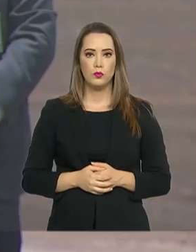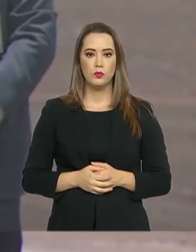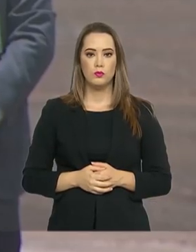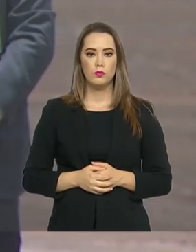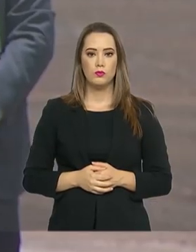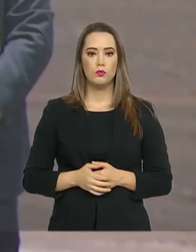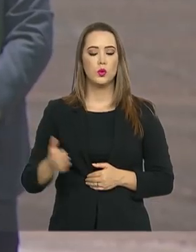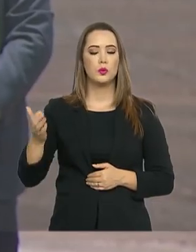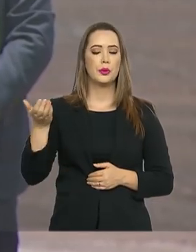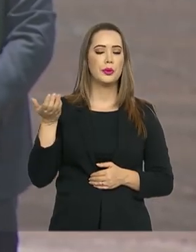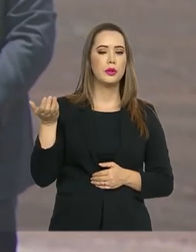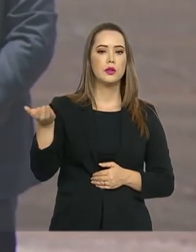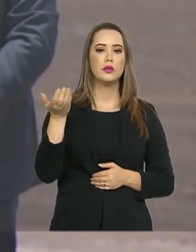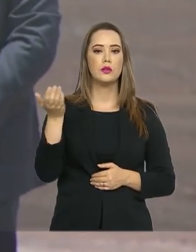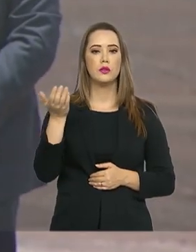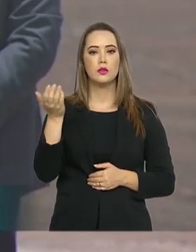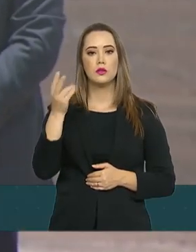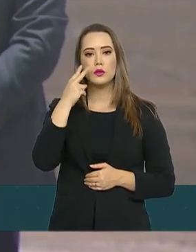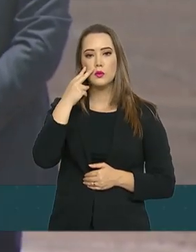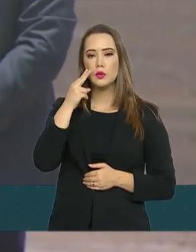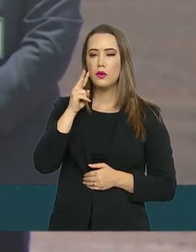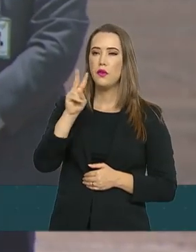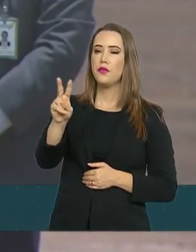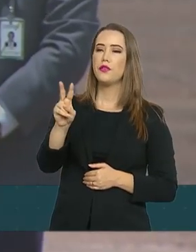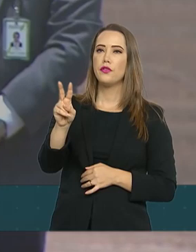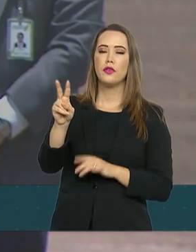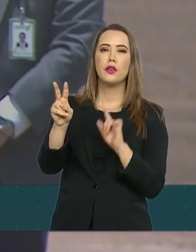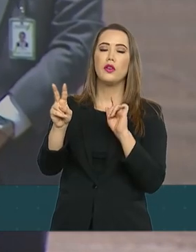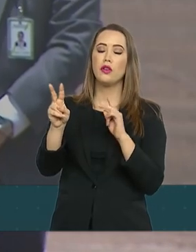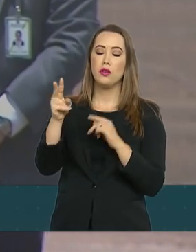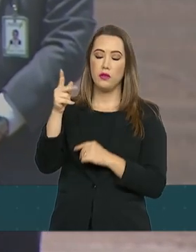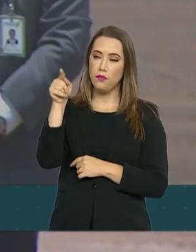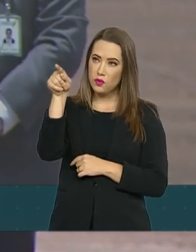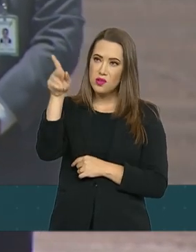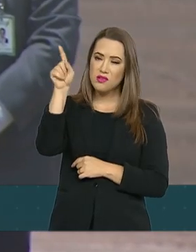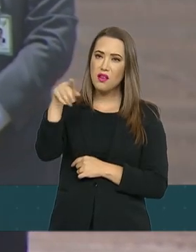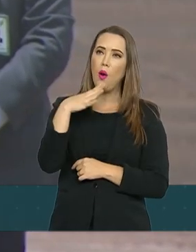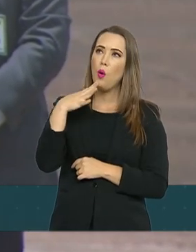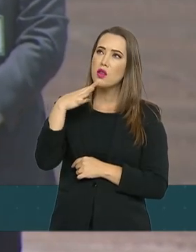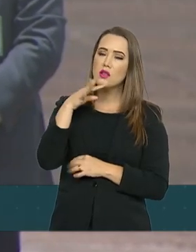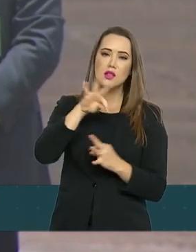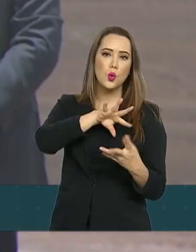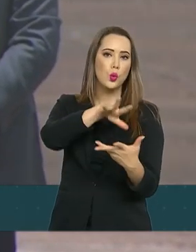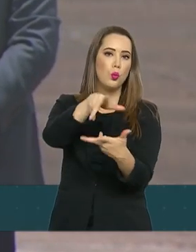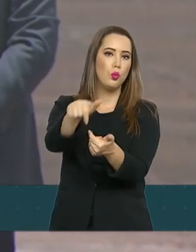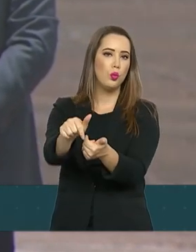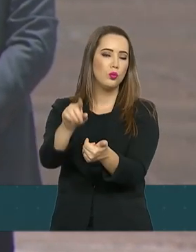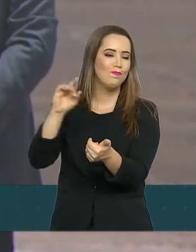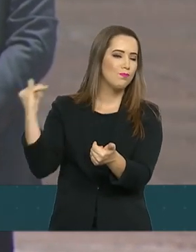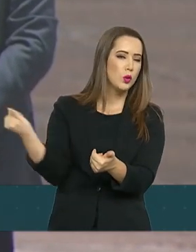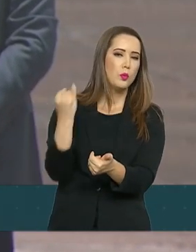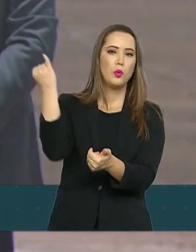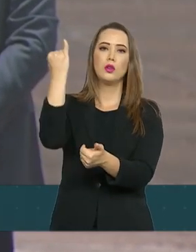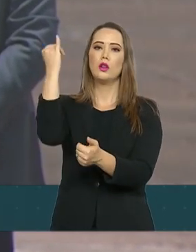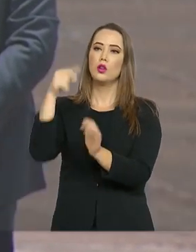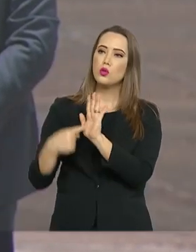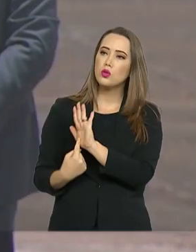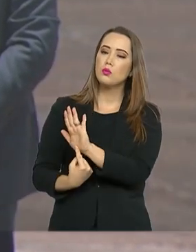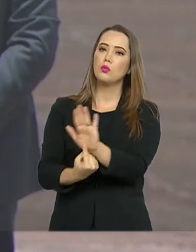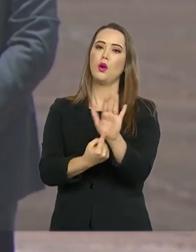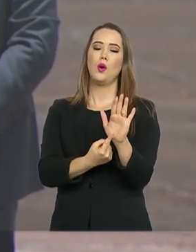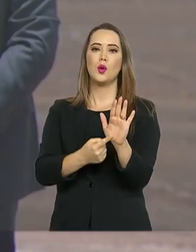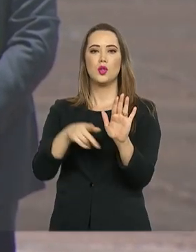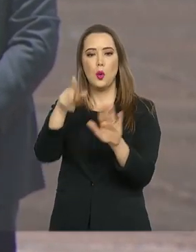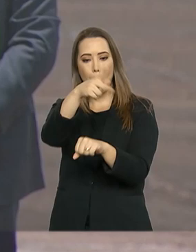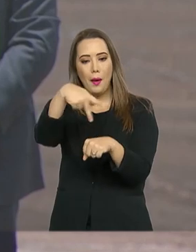queremos ver-te reconhecido em todo o planeta como símbolo maior do país da alegria